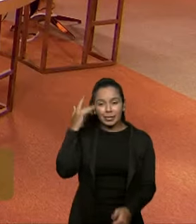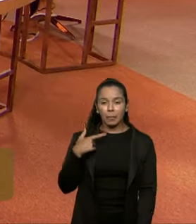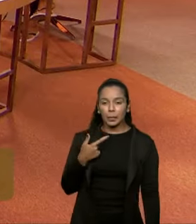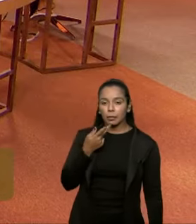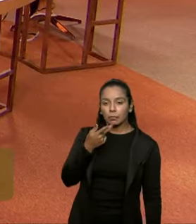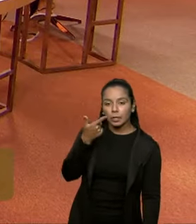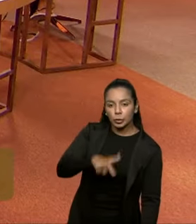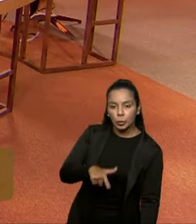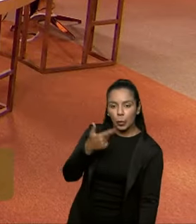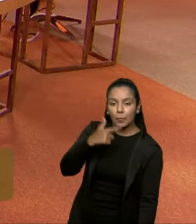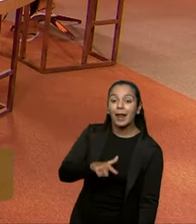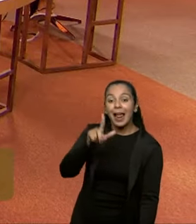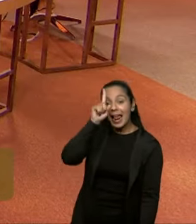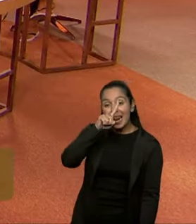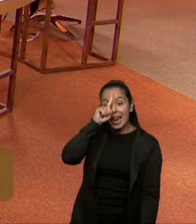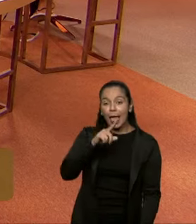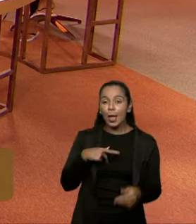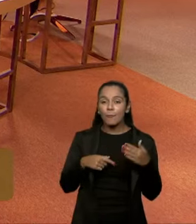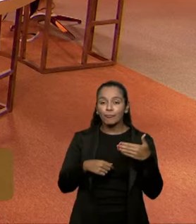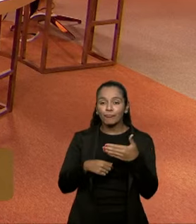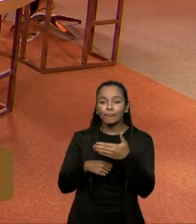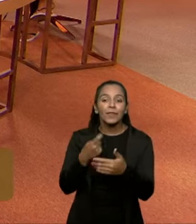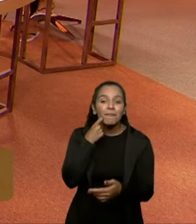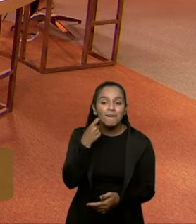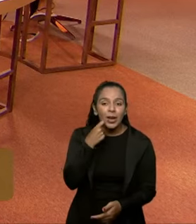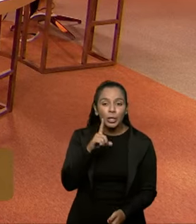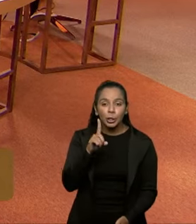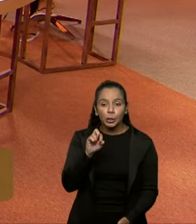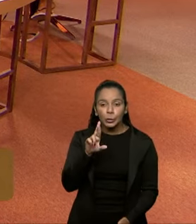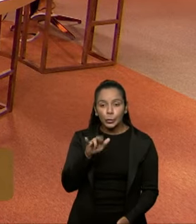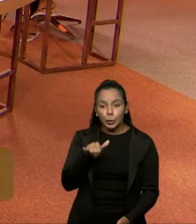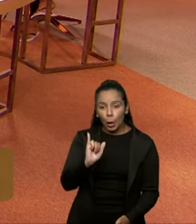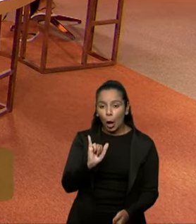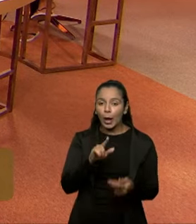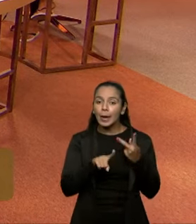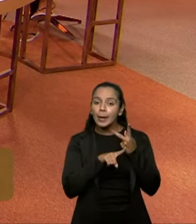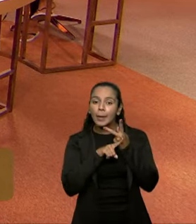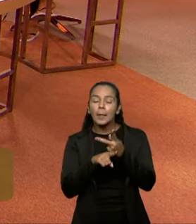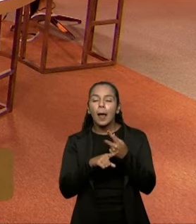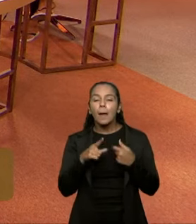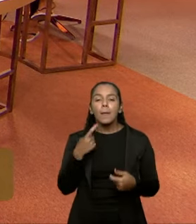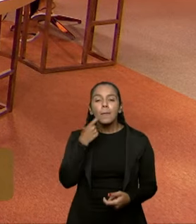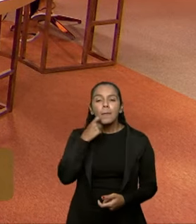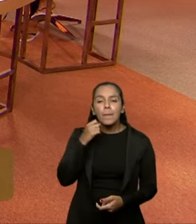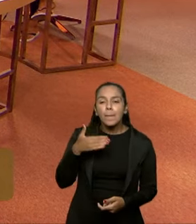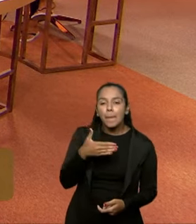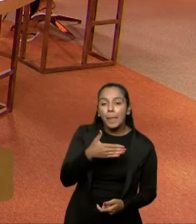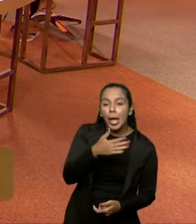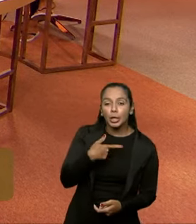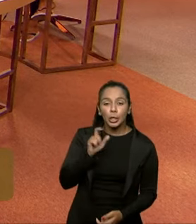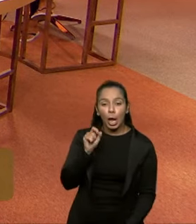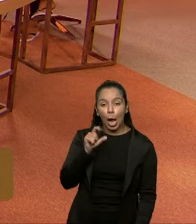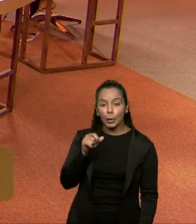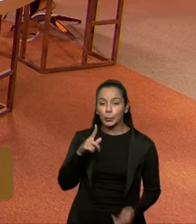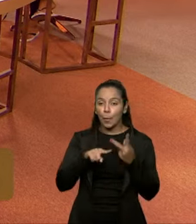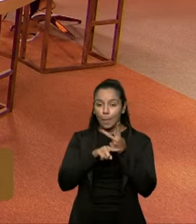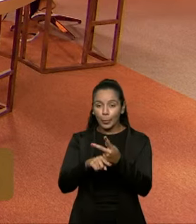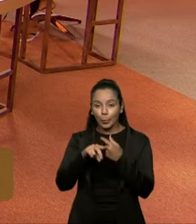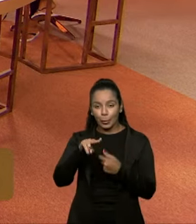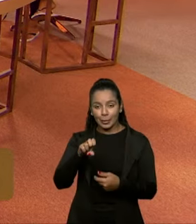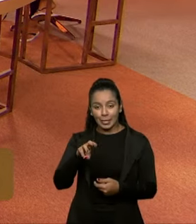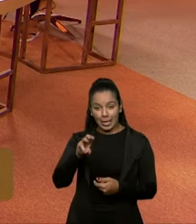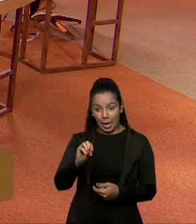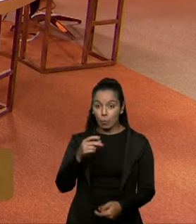da Dory do Procurando Nemo? Que ela passa o filme inteiro Procurando Nemo. A peixe fêmea azul. Gente, a Dory sou eu. Eu